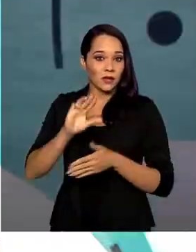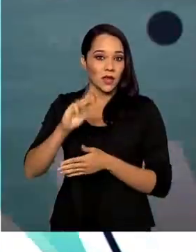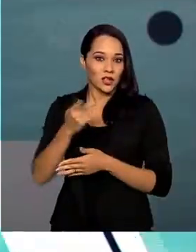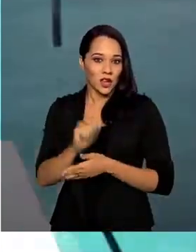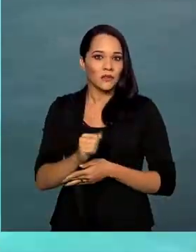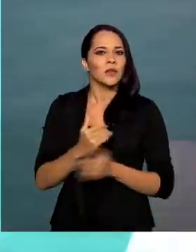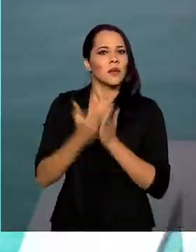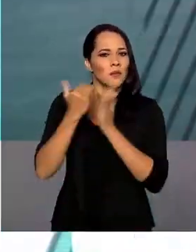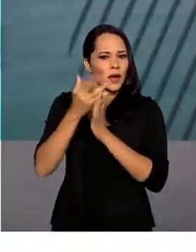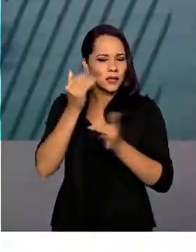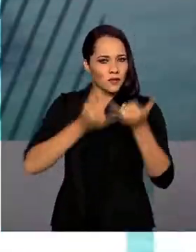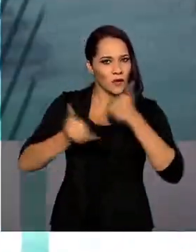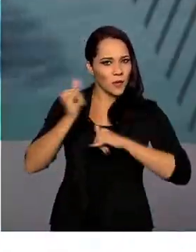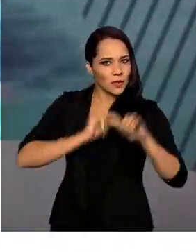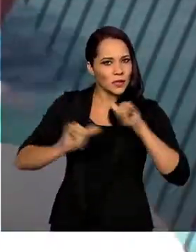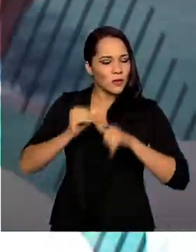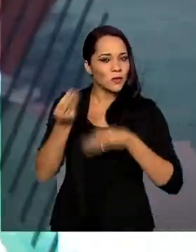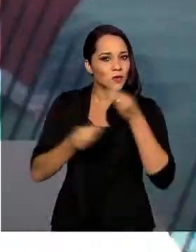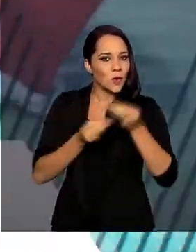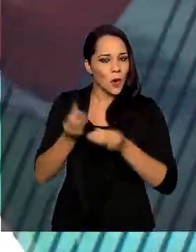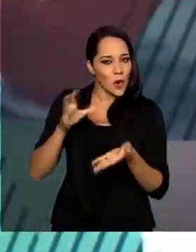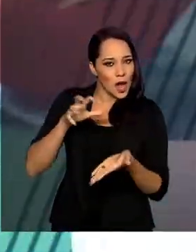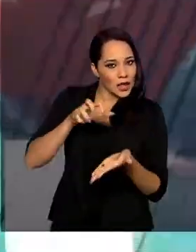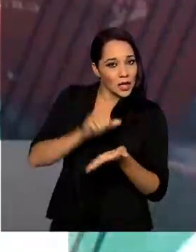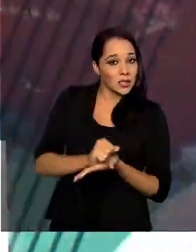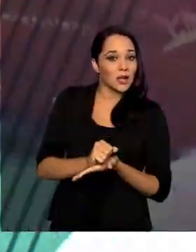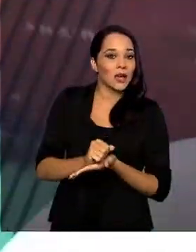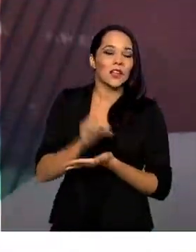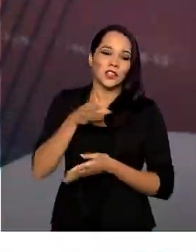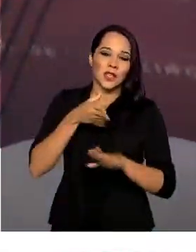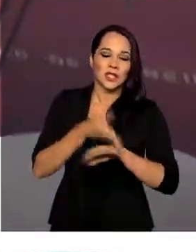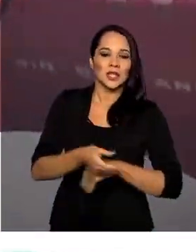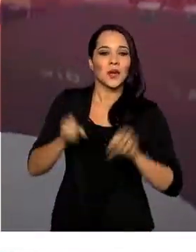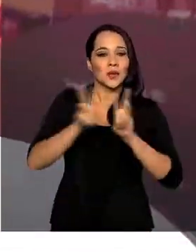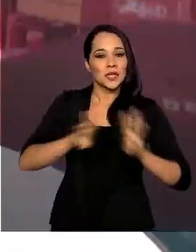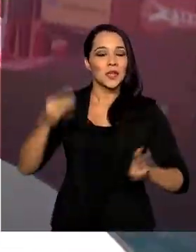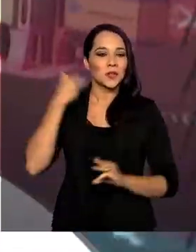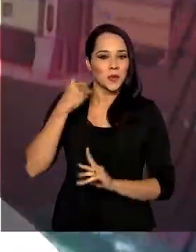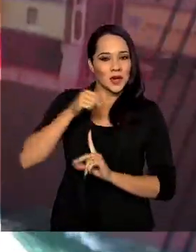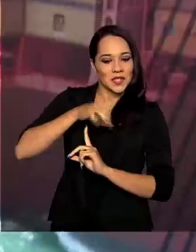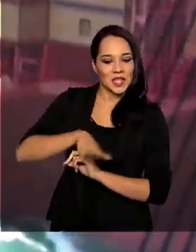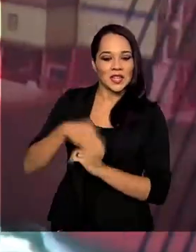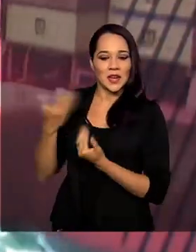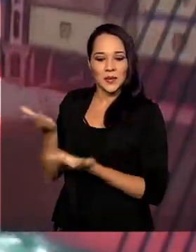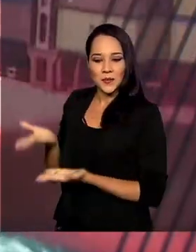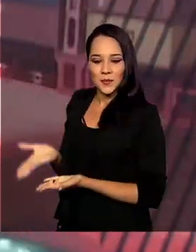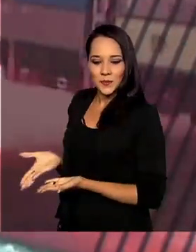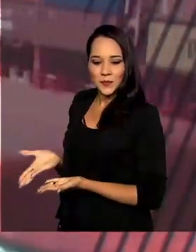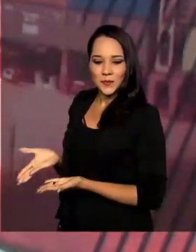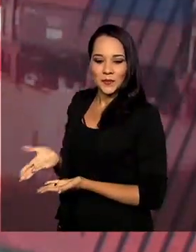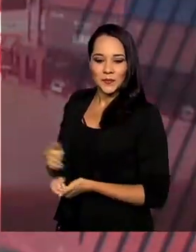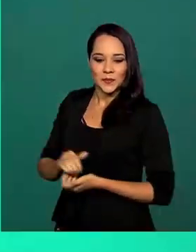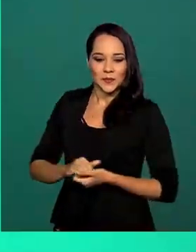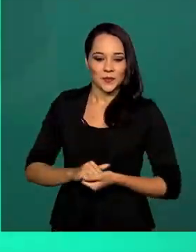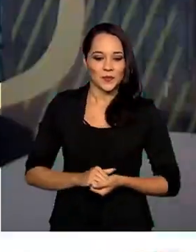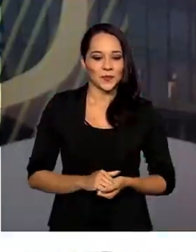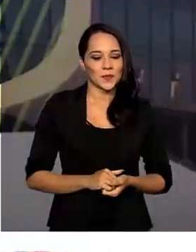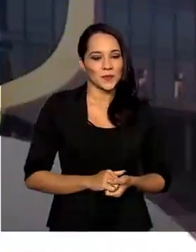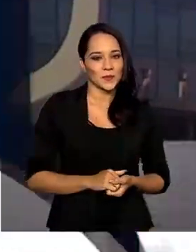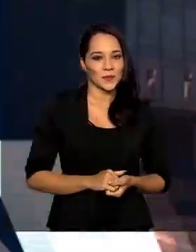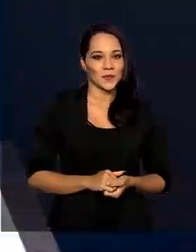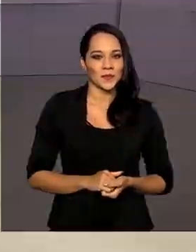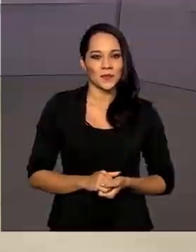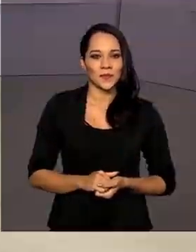Outras informações sobre como cadastrar a chave digital, basta acessar o site do Banco Central, www.bcb.gov